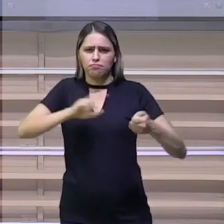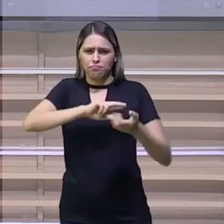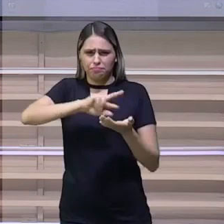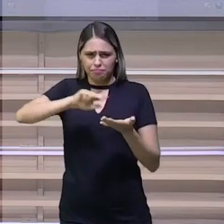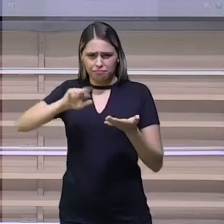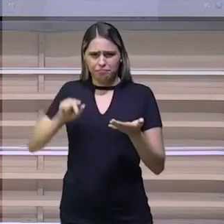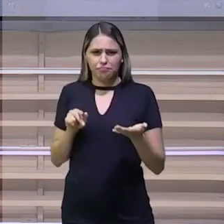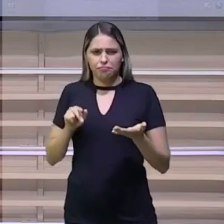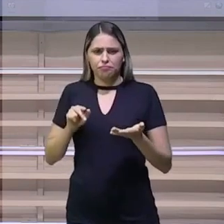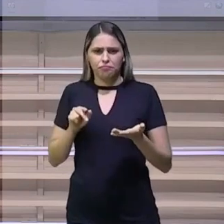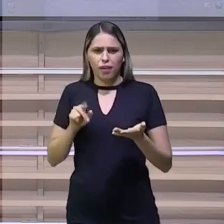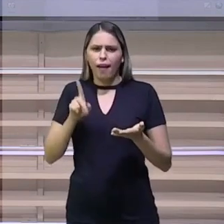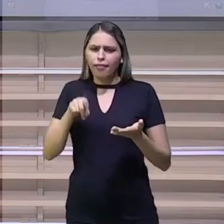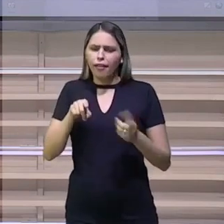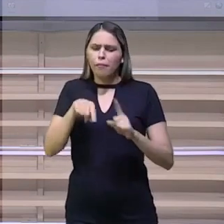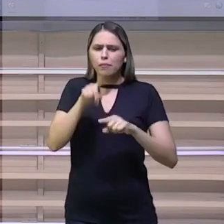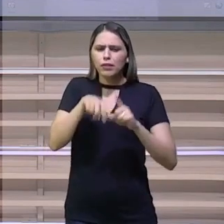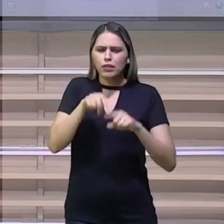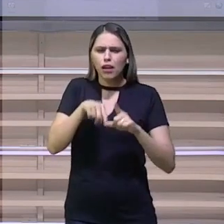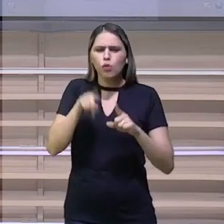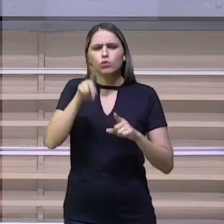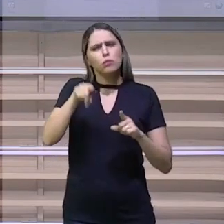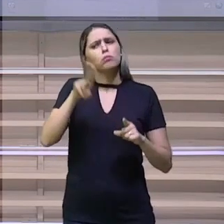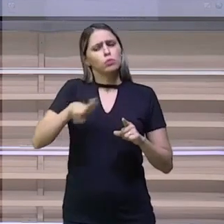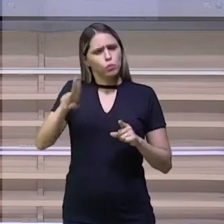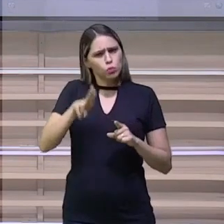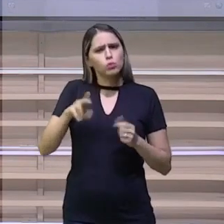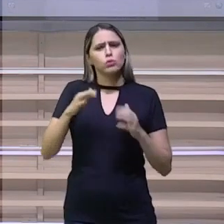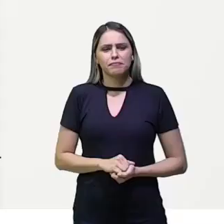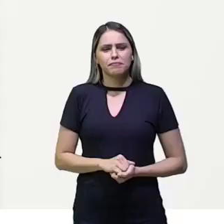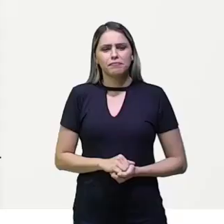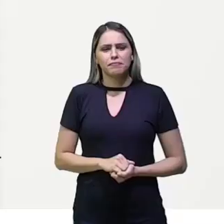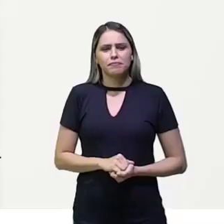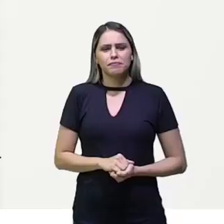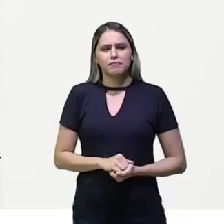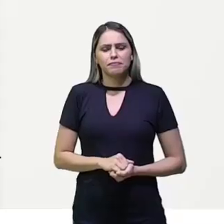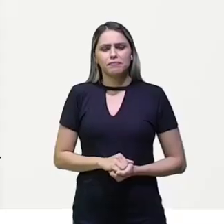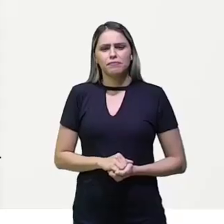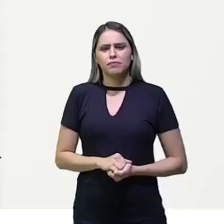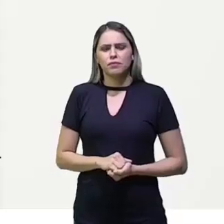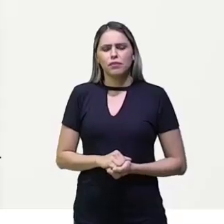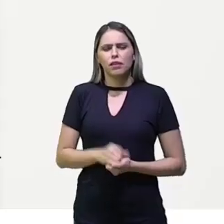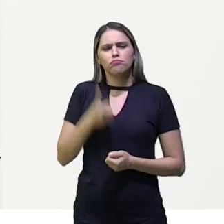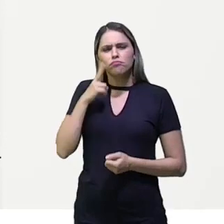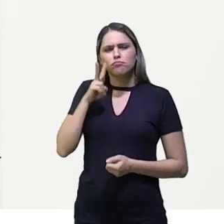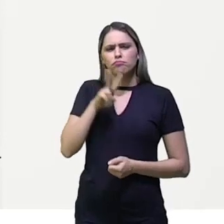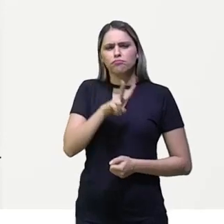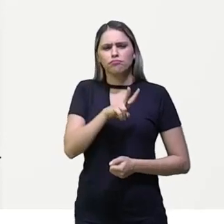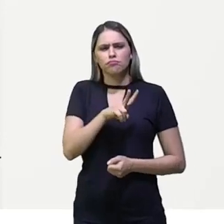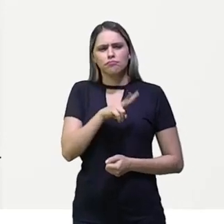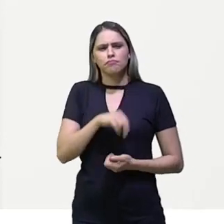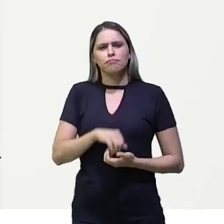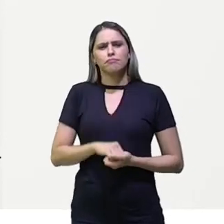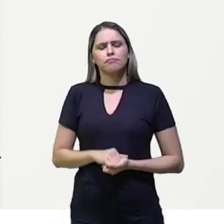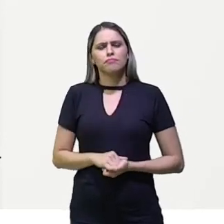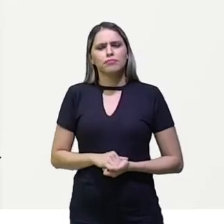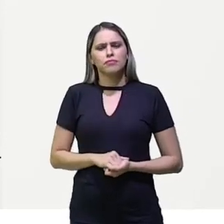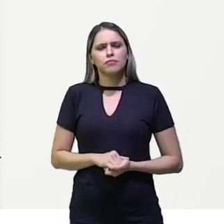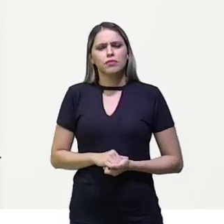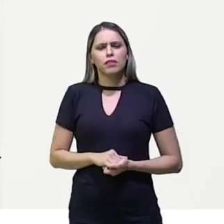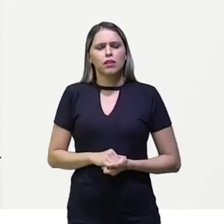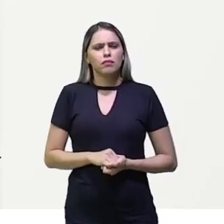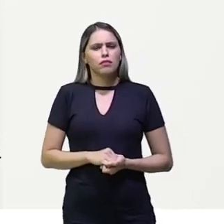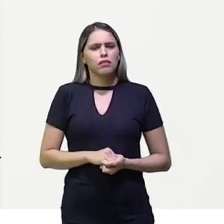instrumentos que você pode usar também aí na sua casa. Vejam só o que